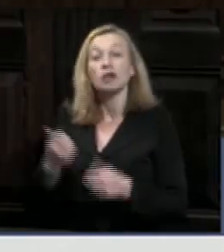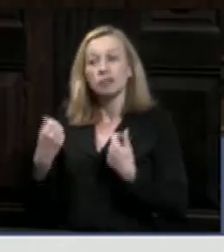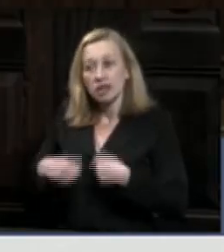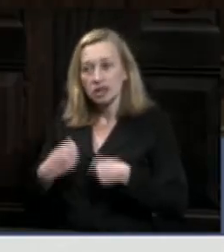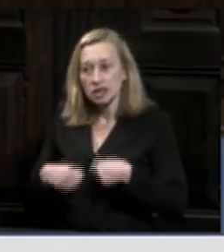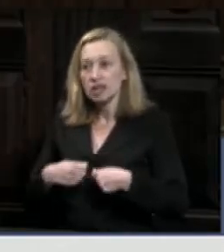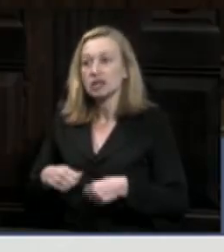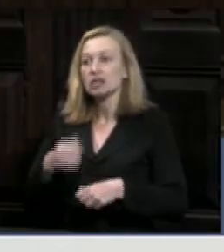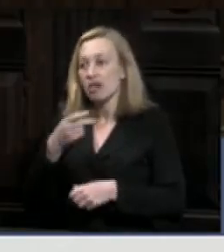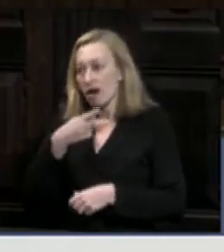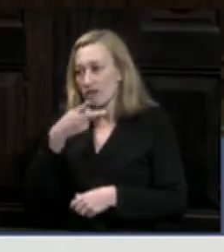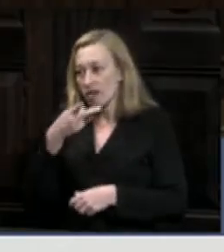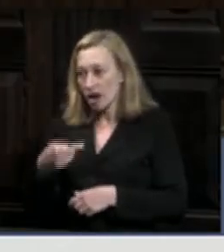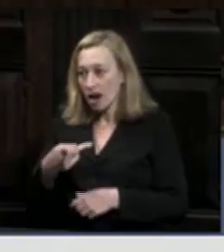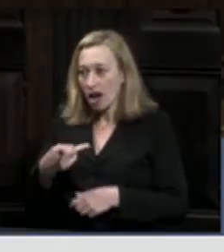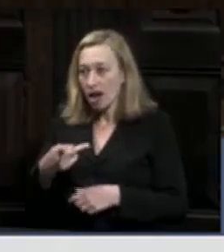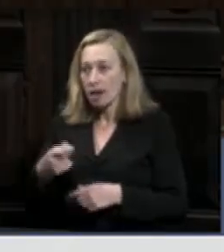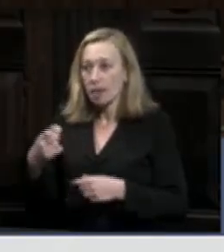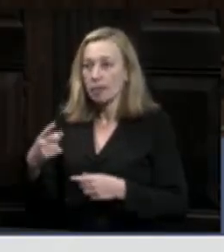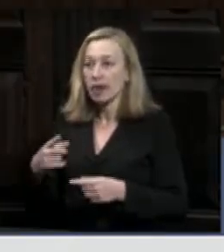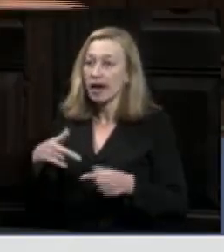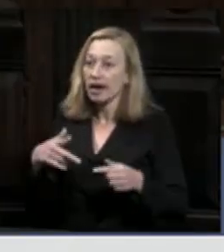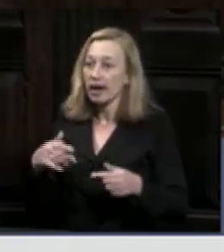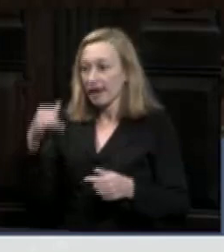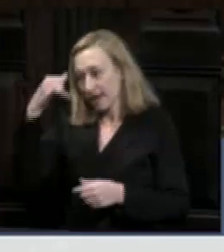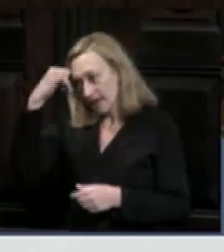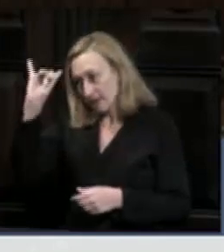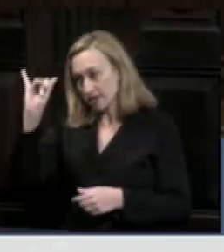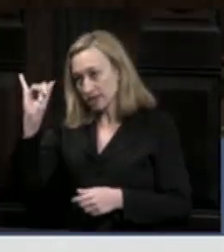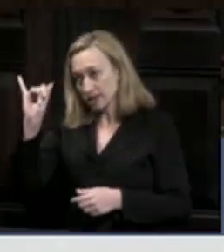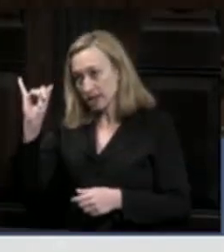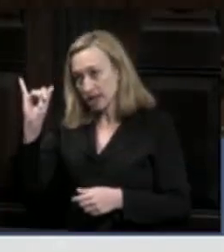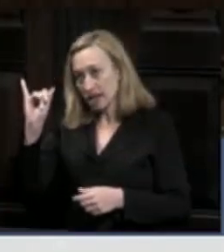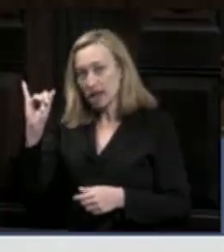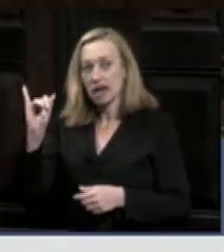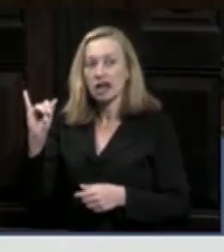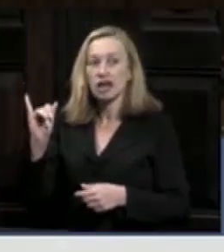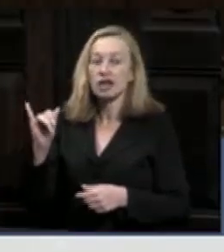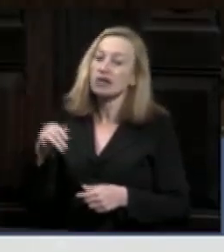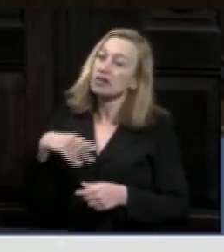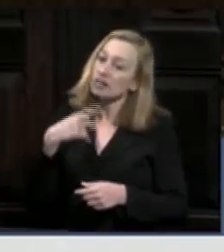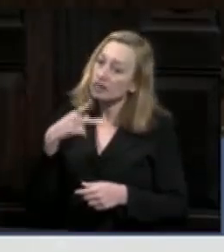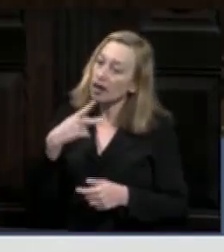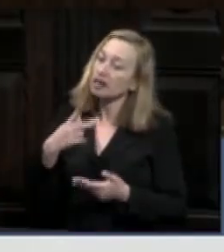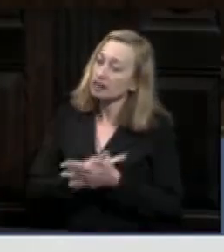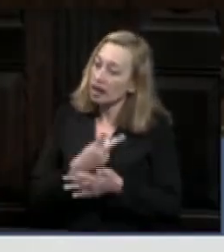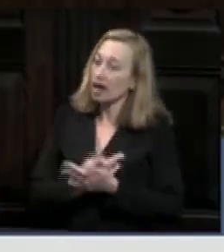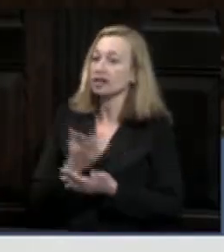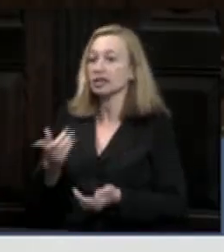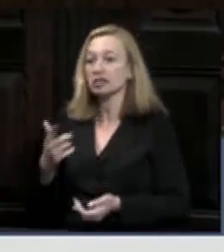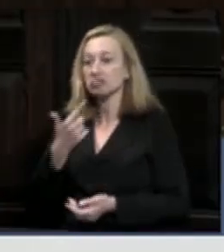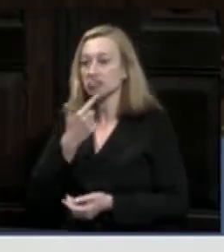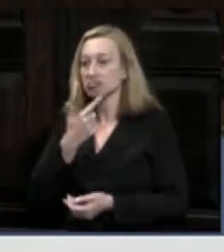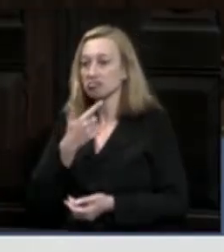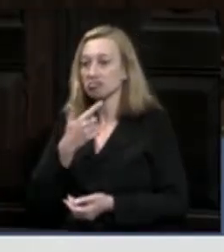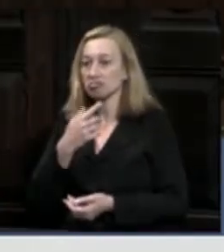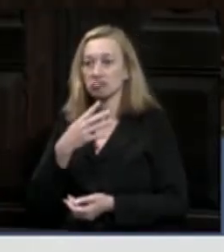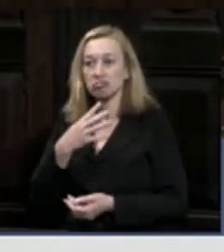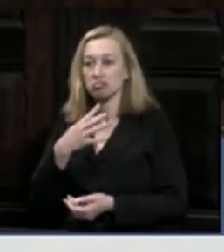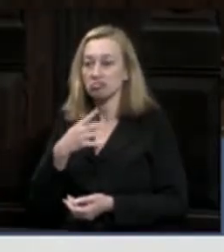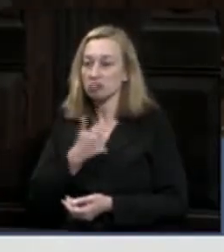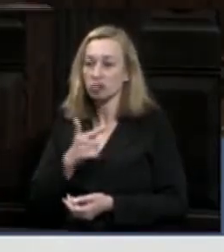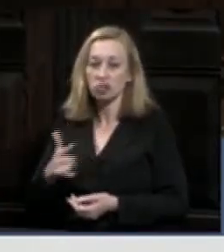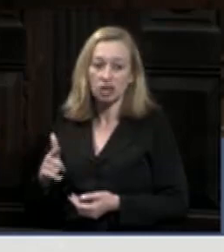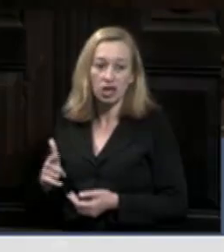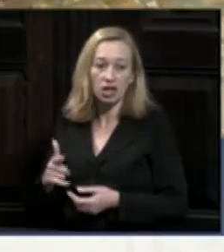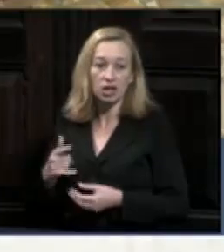dar essa informação para evitar certas falas equivocadas que não têm conhecimento. Deputado Gilberto